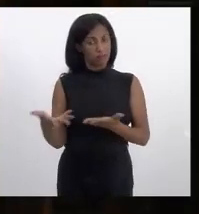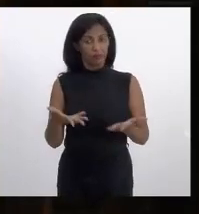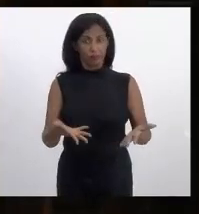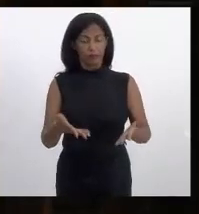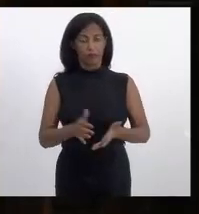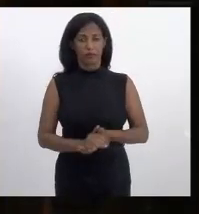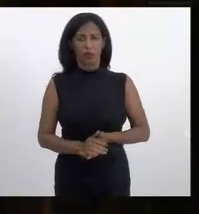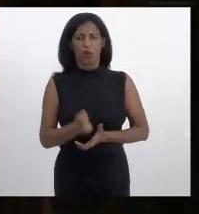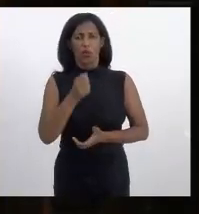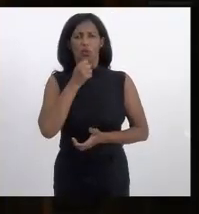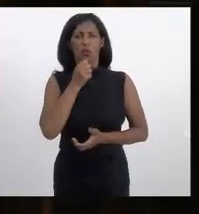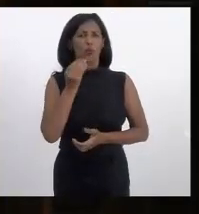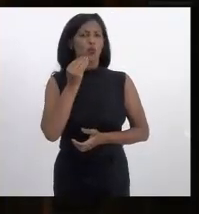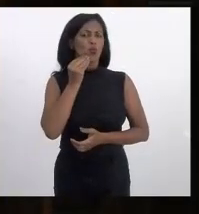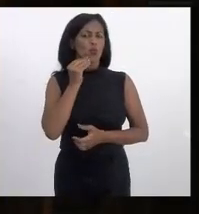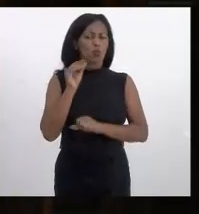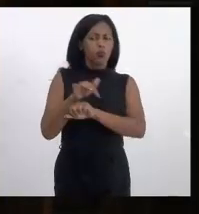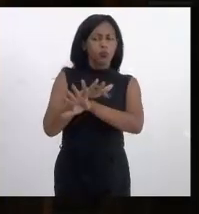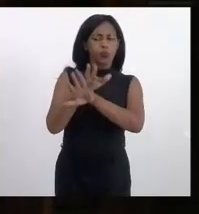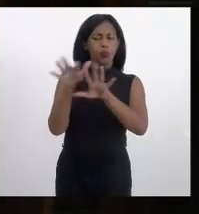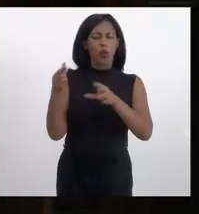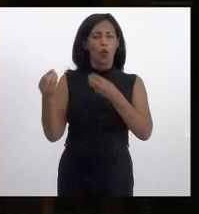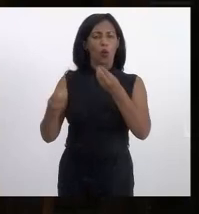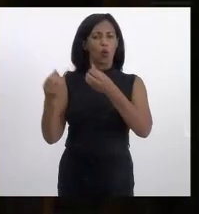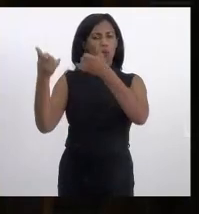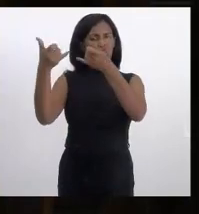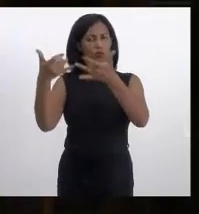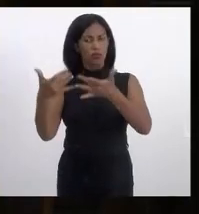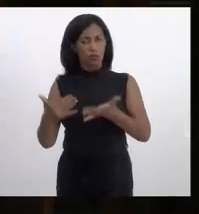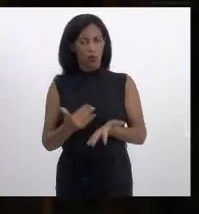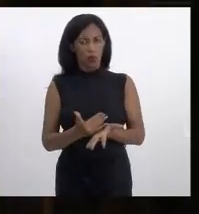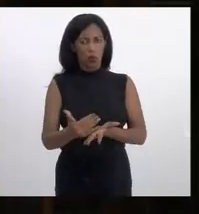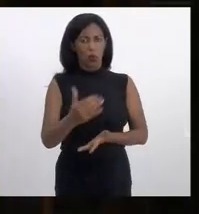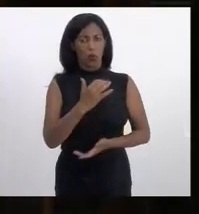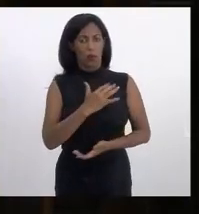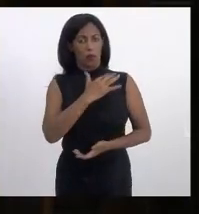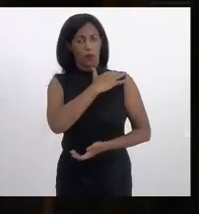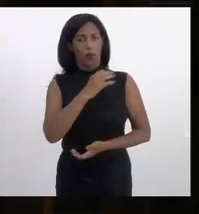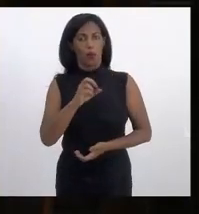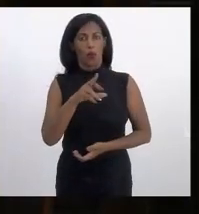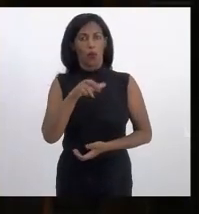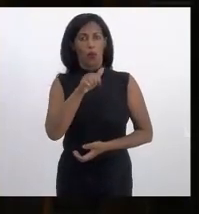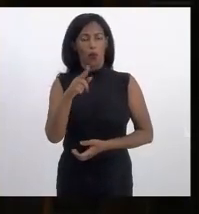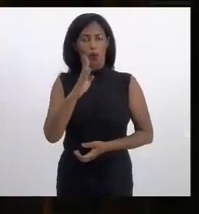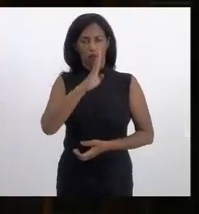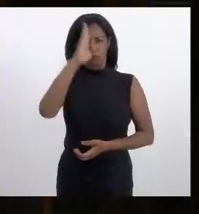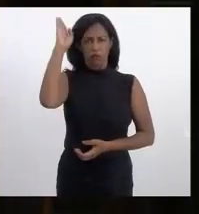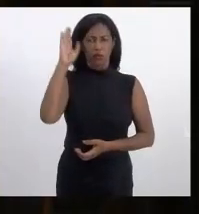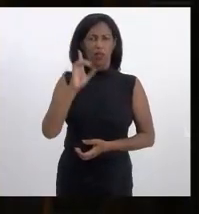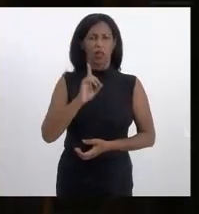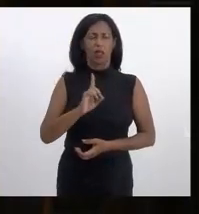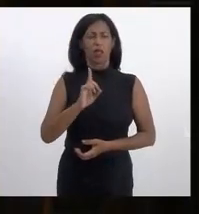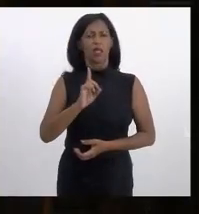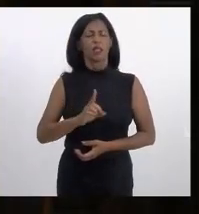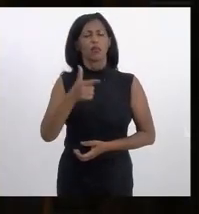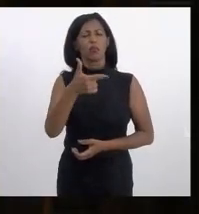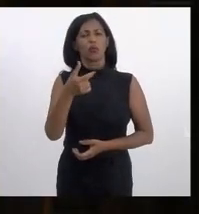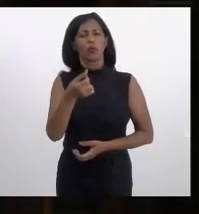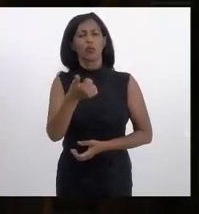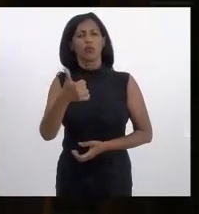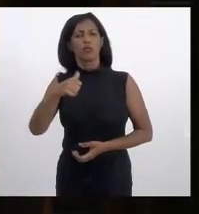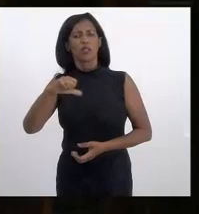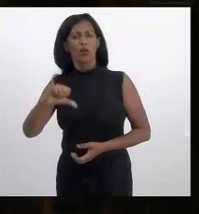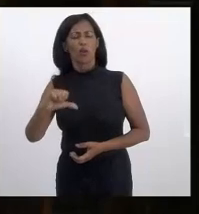isso eu não tive a transparência como foi bem falado no início aqui pelo Coronel do bombeiro Desde dezembro de 2019